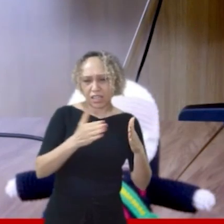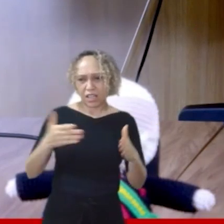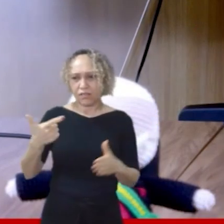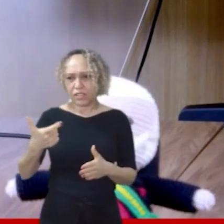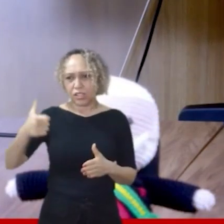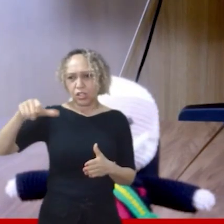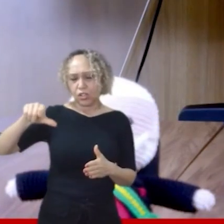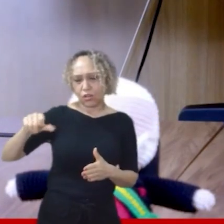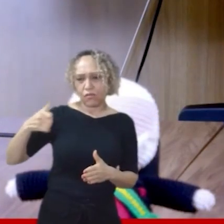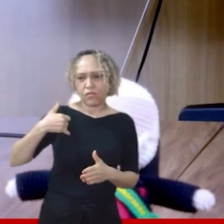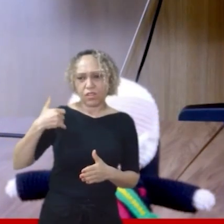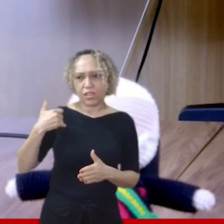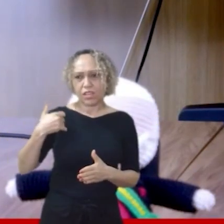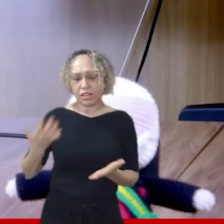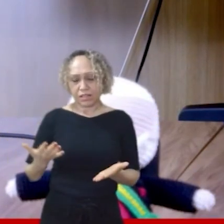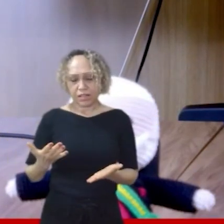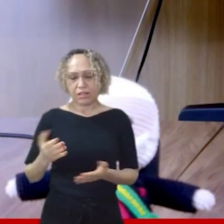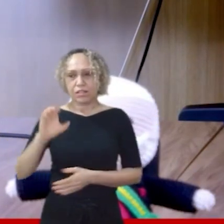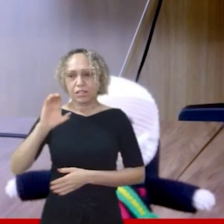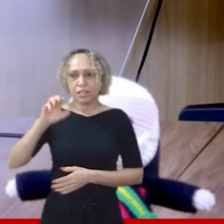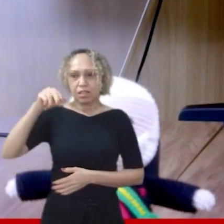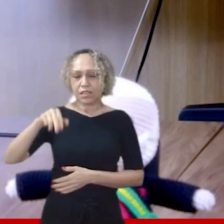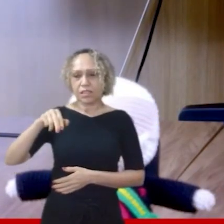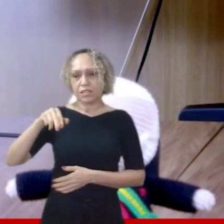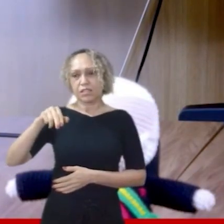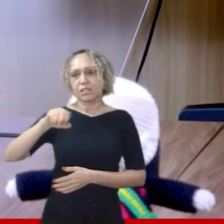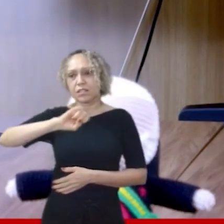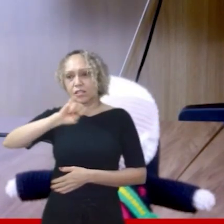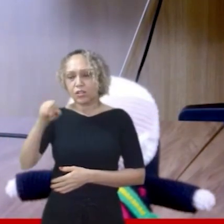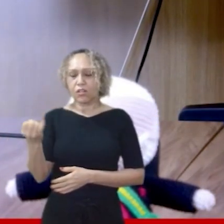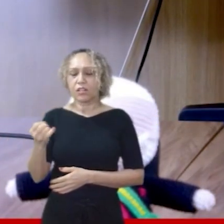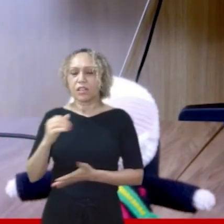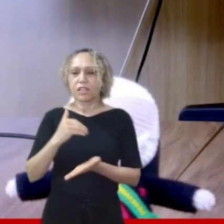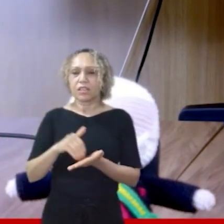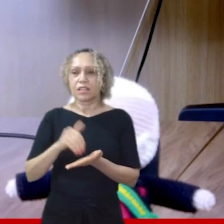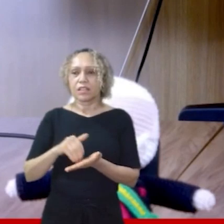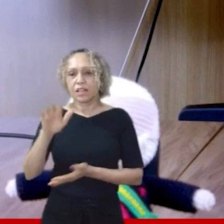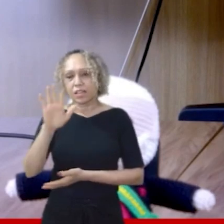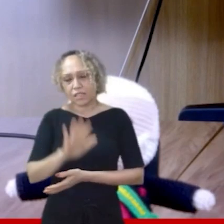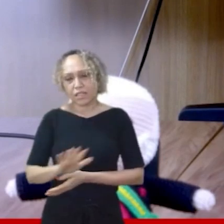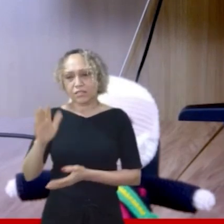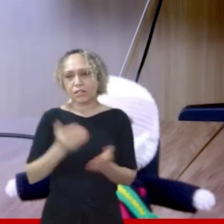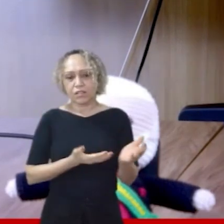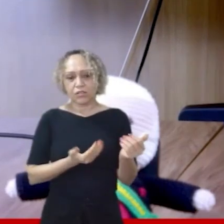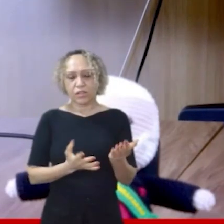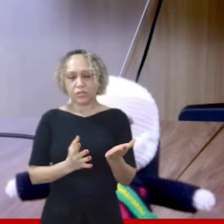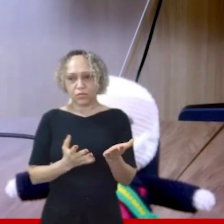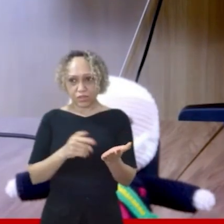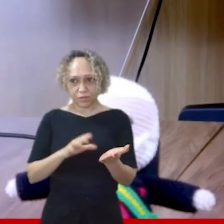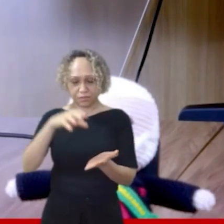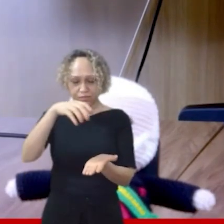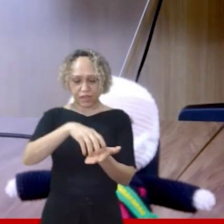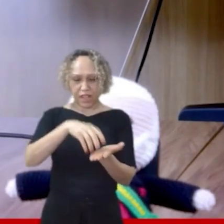né? Então a SNJ, a Secretaria Nacional de Juventude, é esse órgão central no governo federal, que está lá na Presidência da República, então pertinho